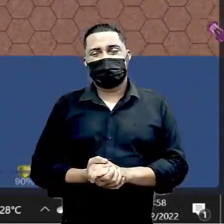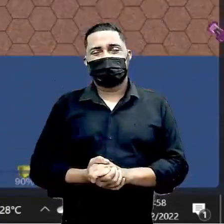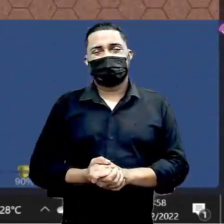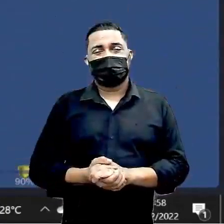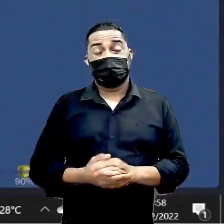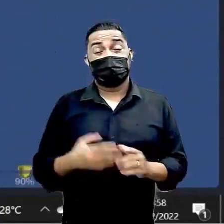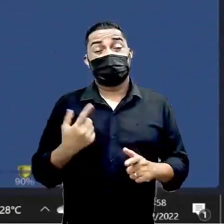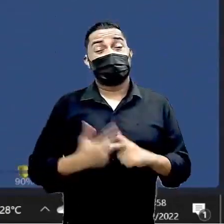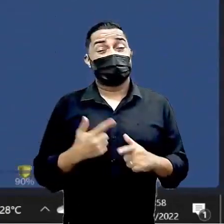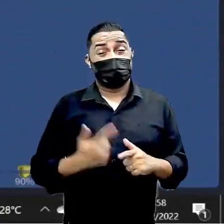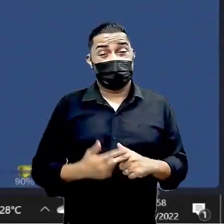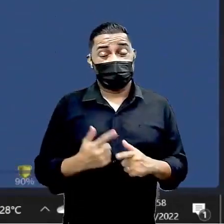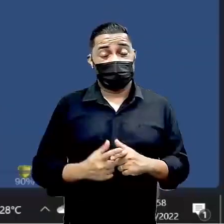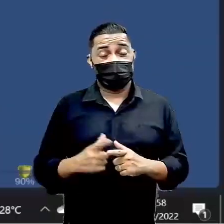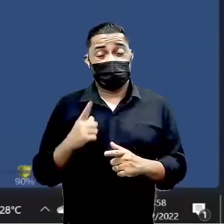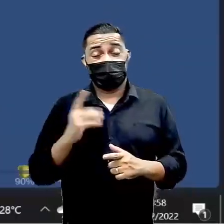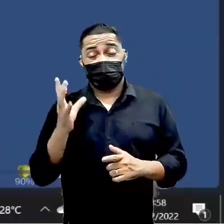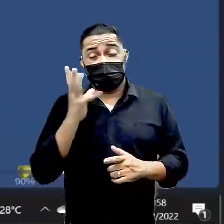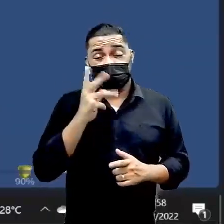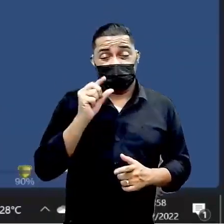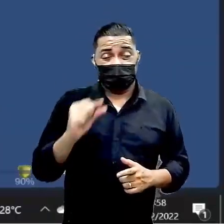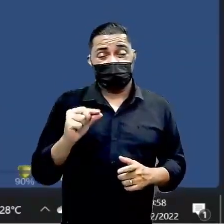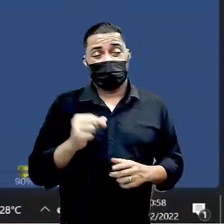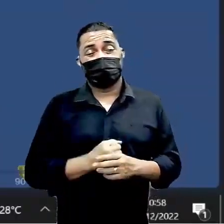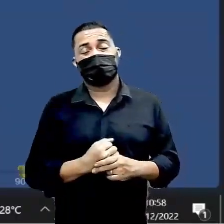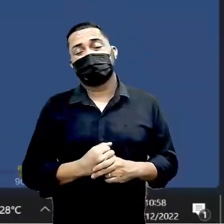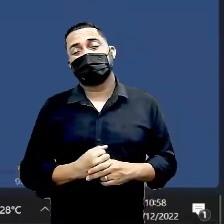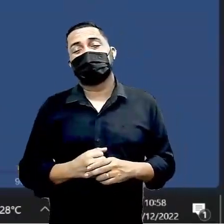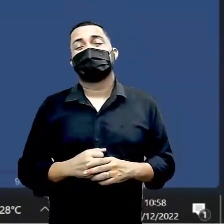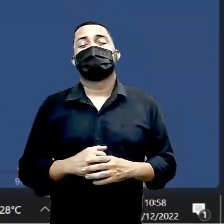É porque, pessoal, tá um delayzinho aí, a gente tá...